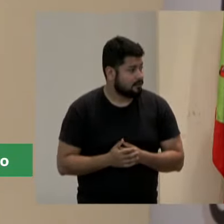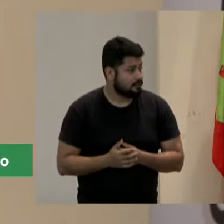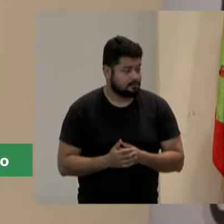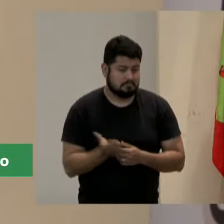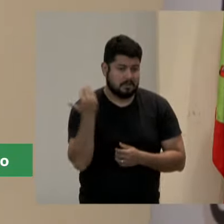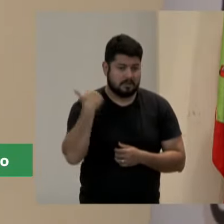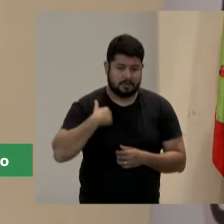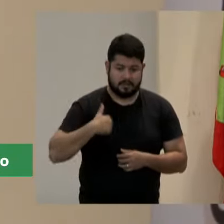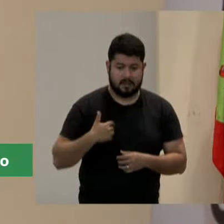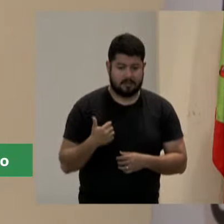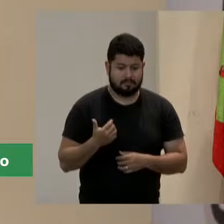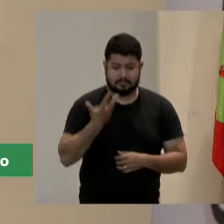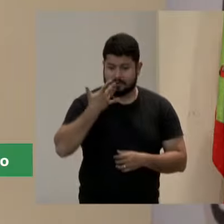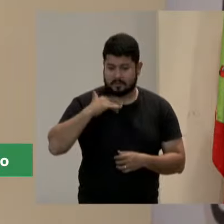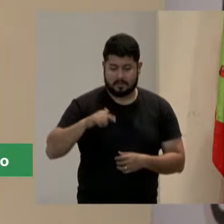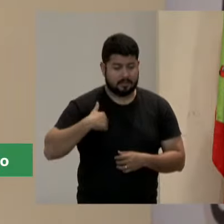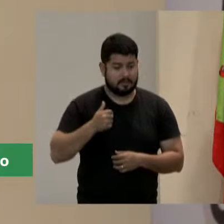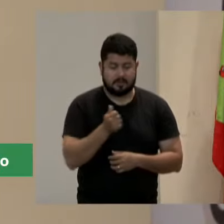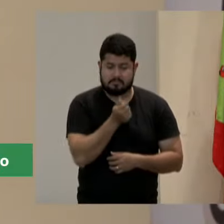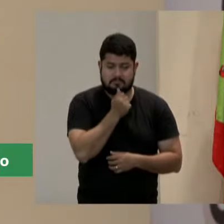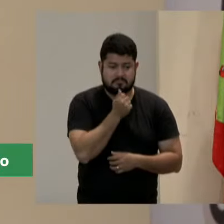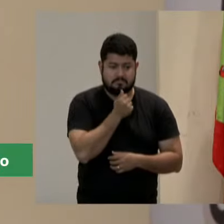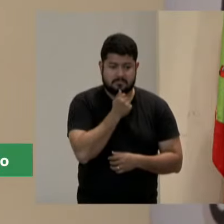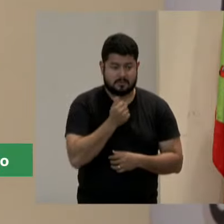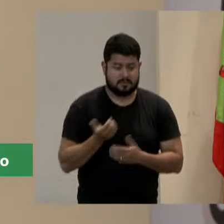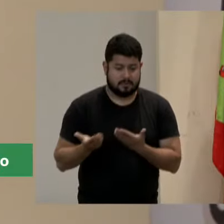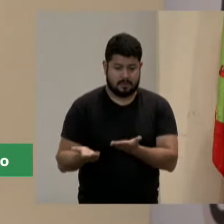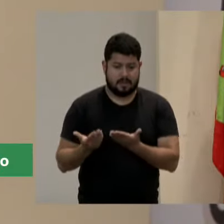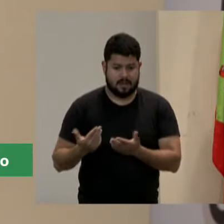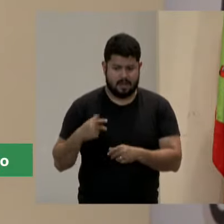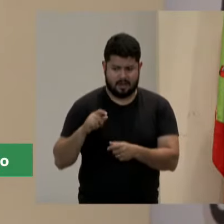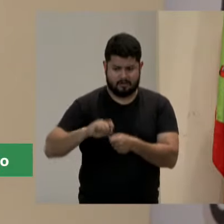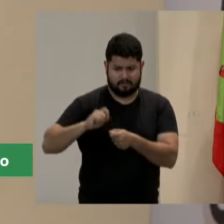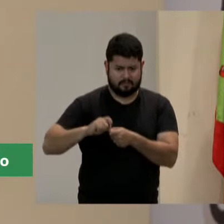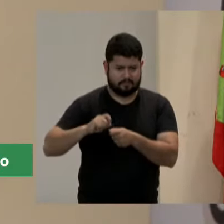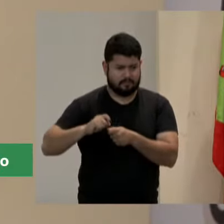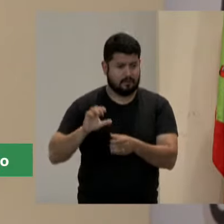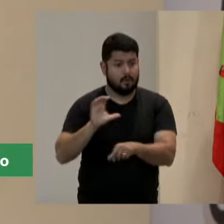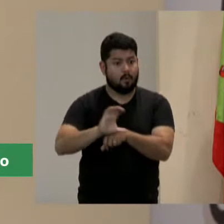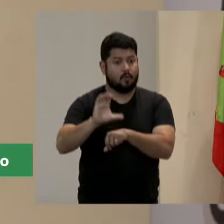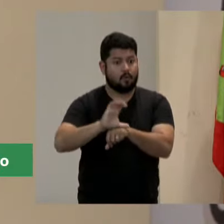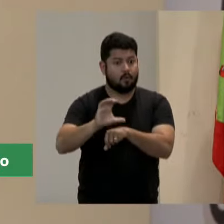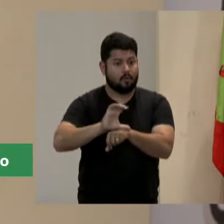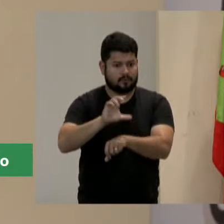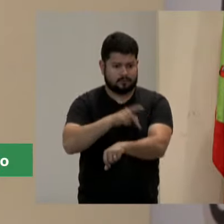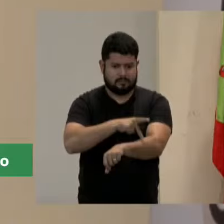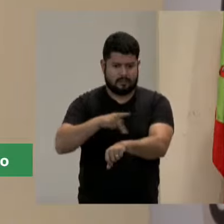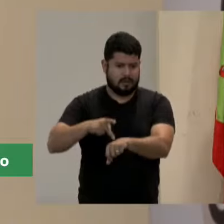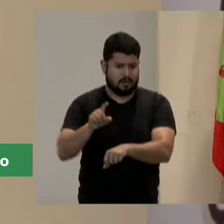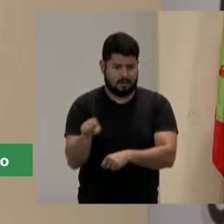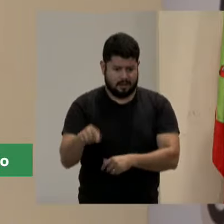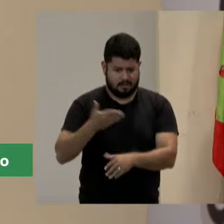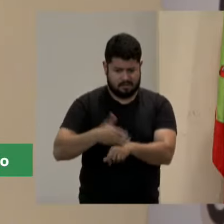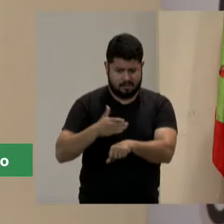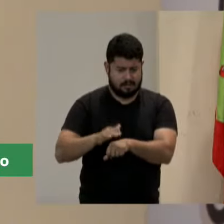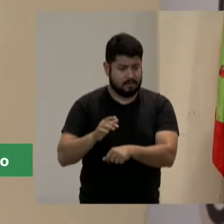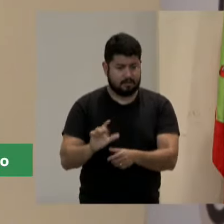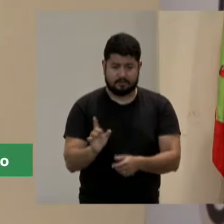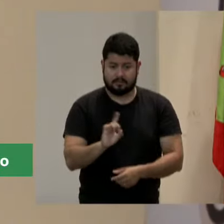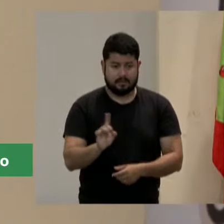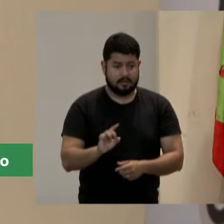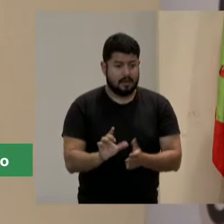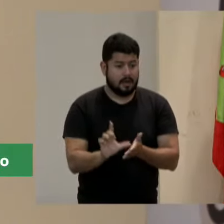que ia ser uma pessoa com deficiência. Ela não fez nenhum curso preparatório. Ela simplesmente resolveu me acolher. E falou,